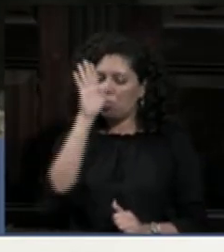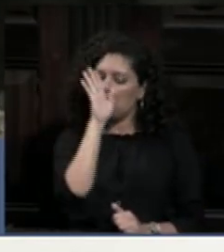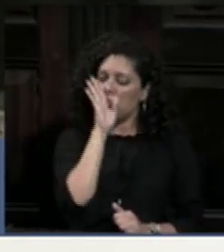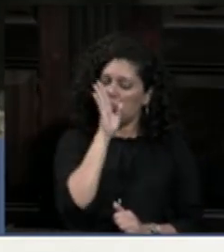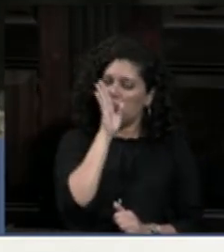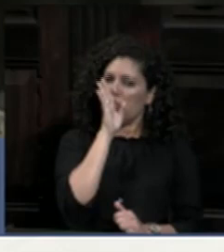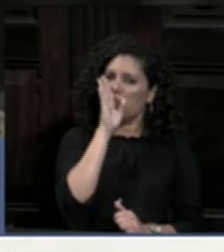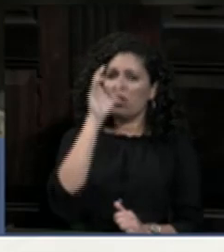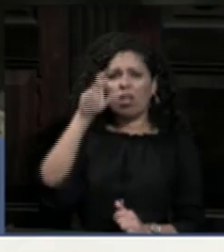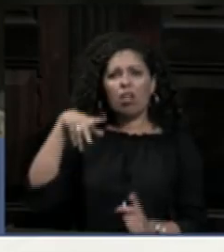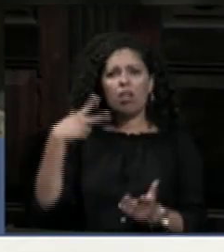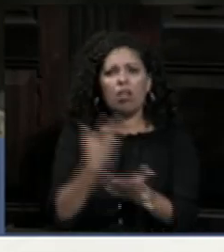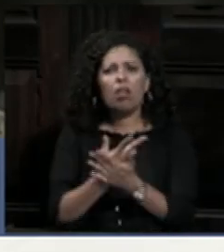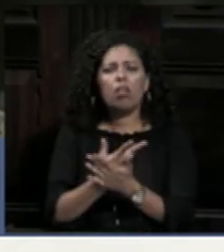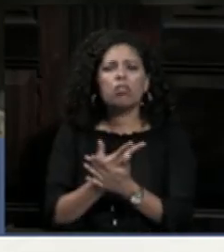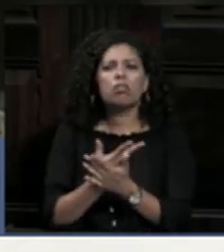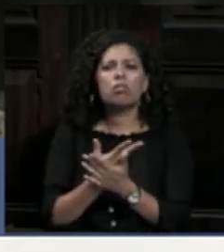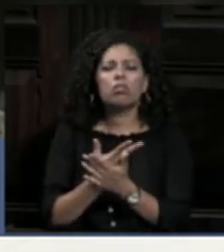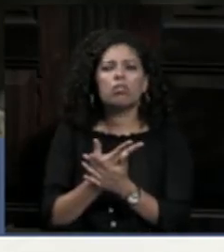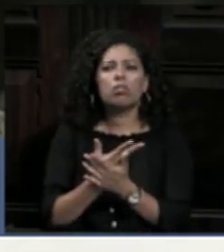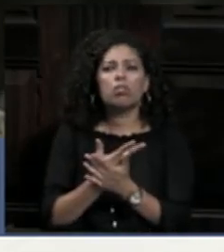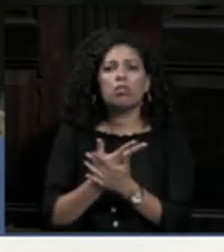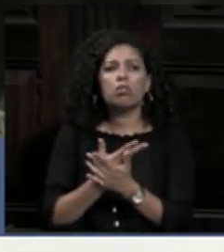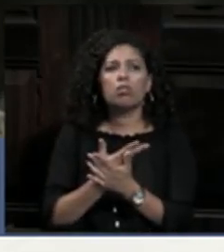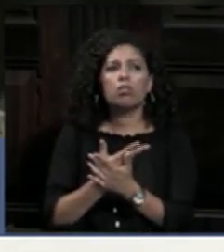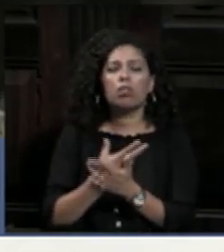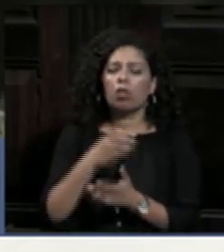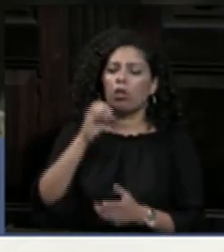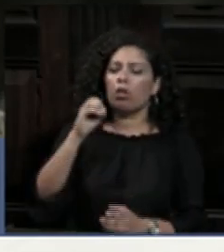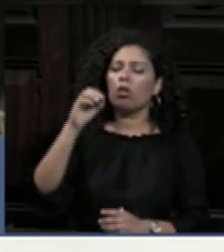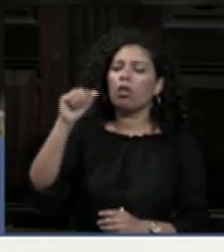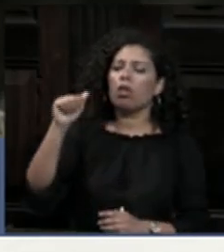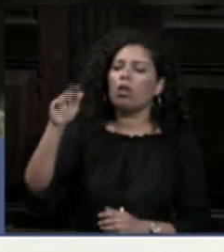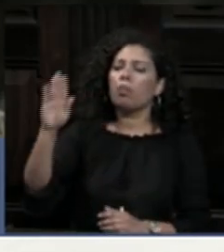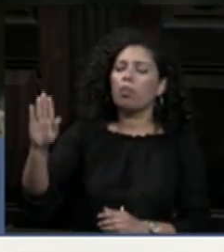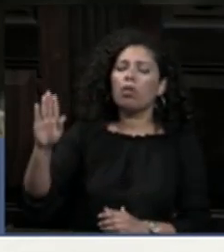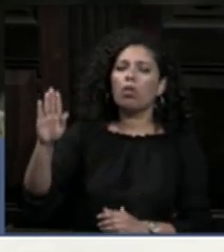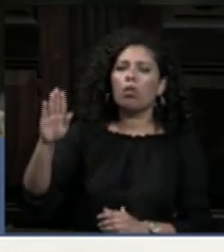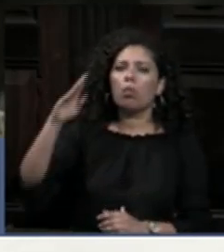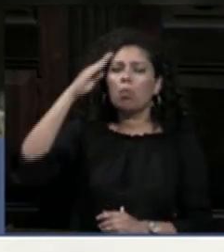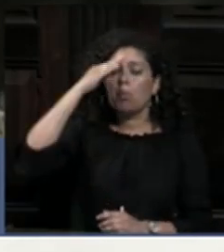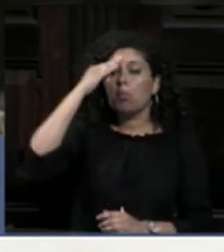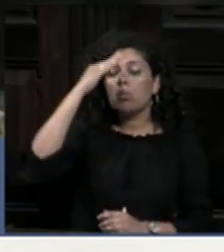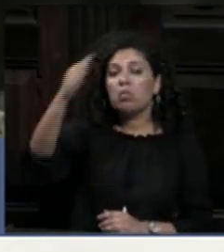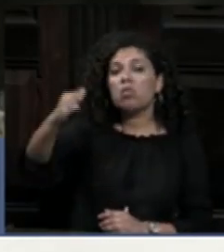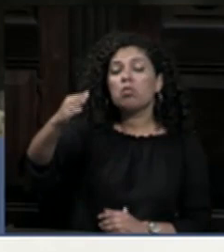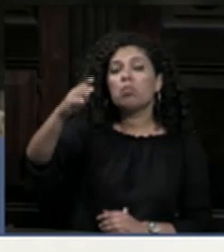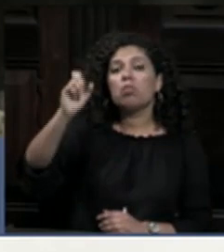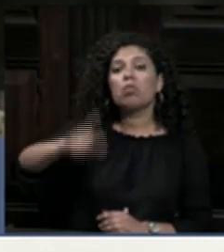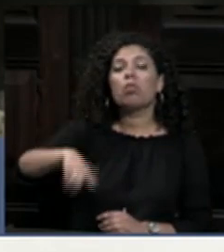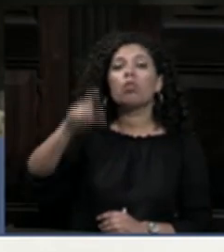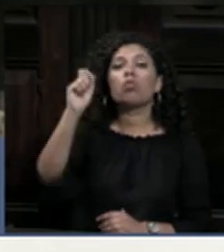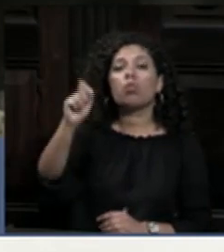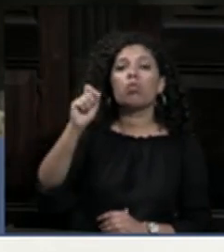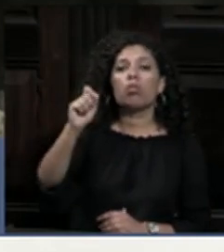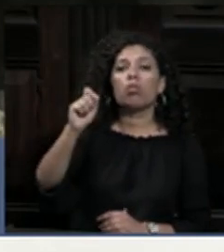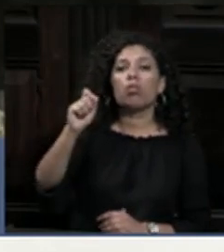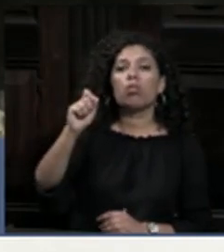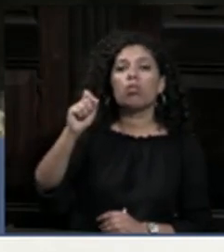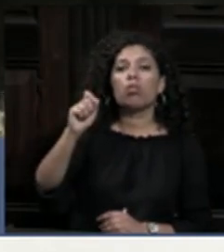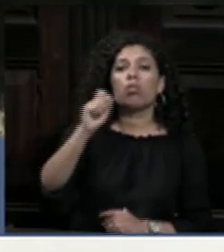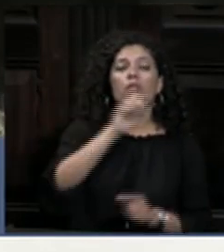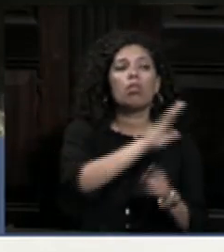o principal dever da oab principal dever é a defesa